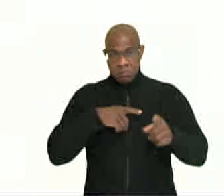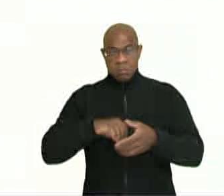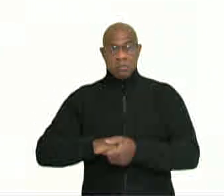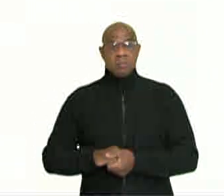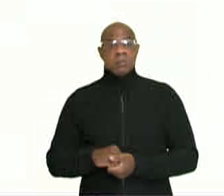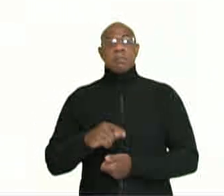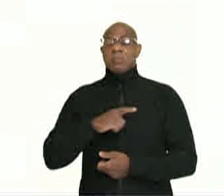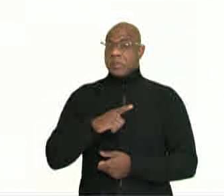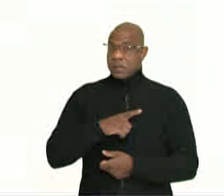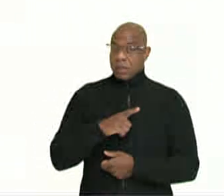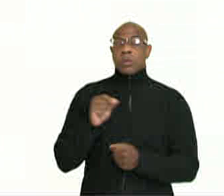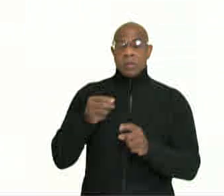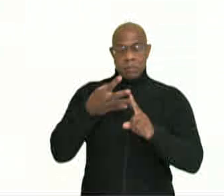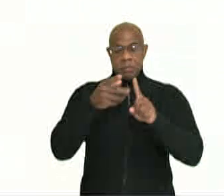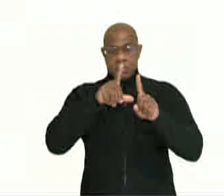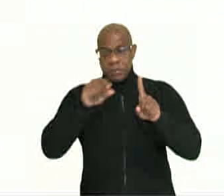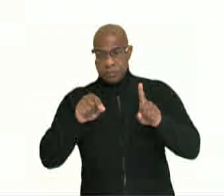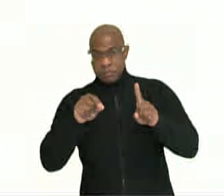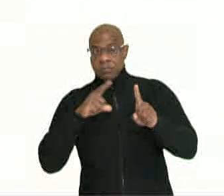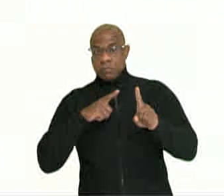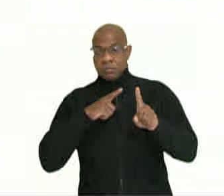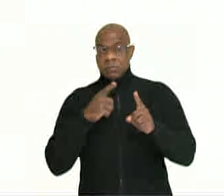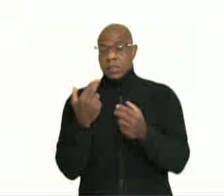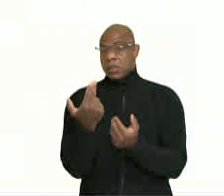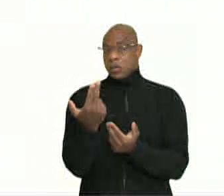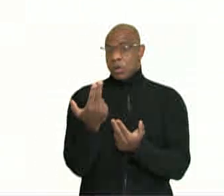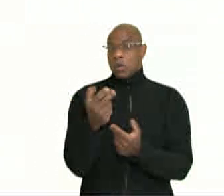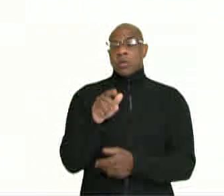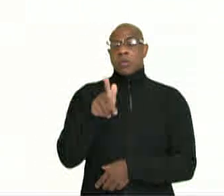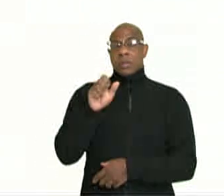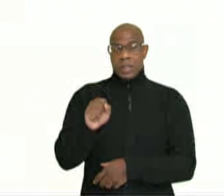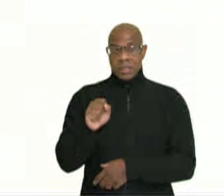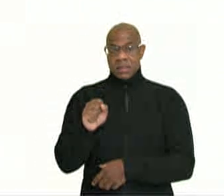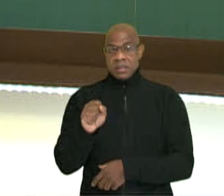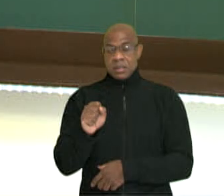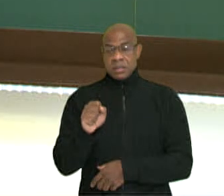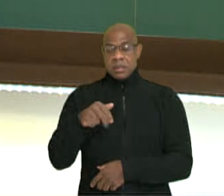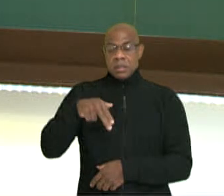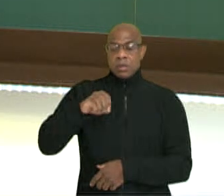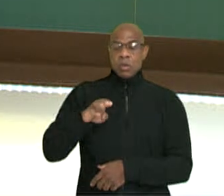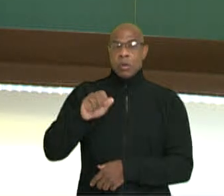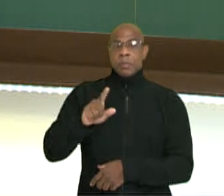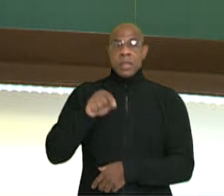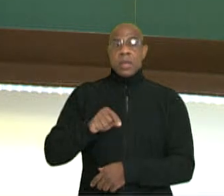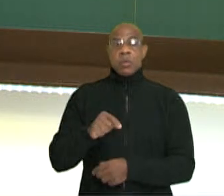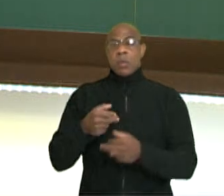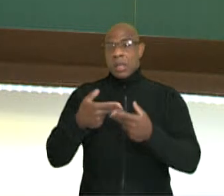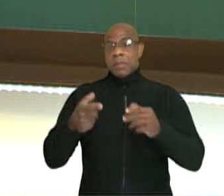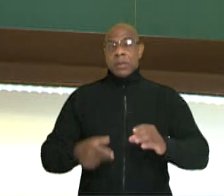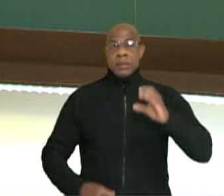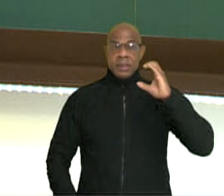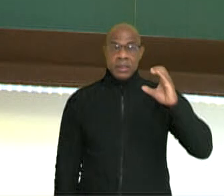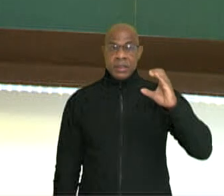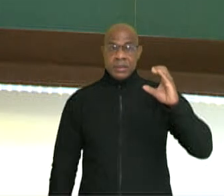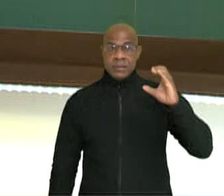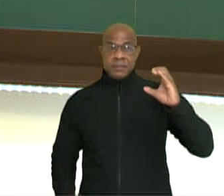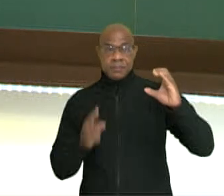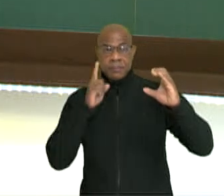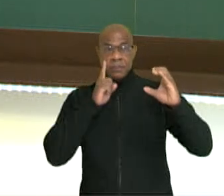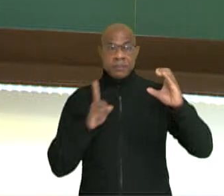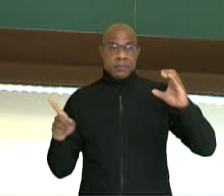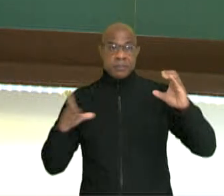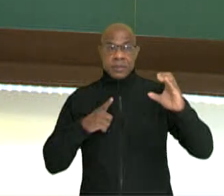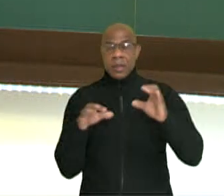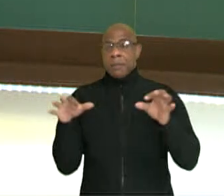eletrônica similar à de um gás nobre é o elemento químico C. Olha só, ele tem 2s2, 2p6, então ele está